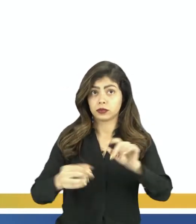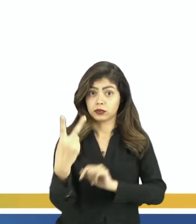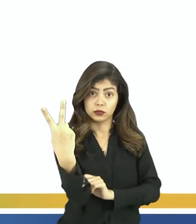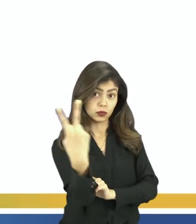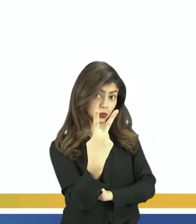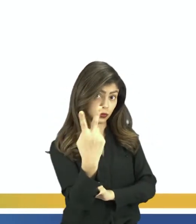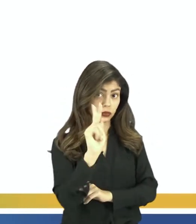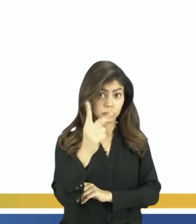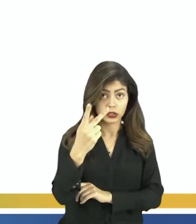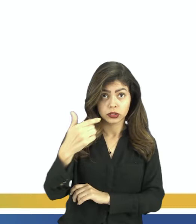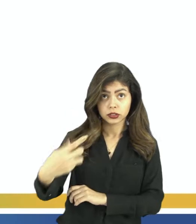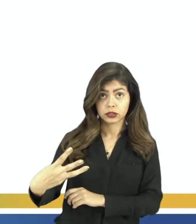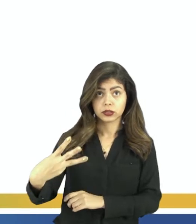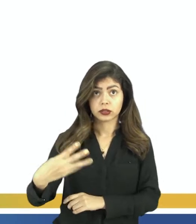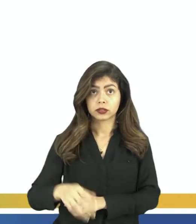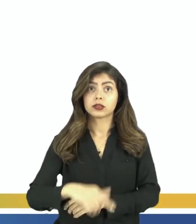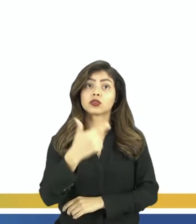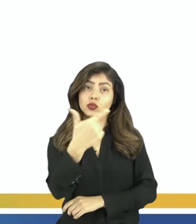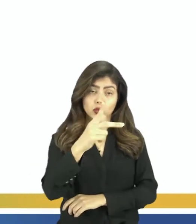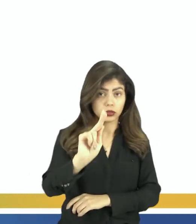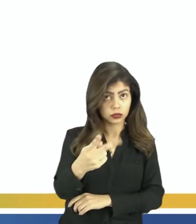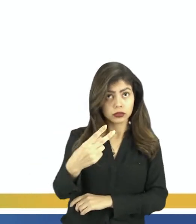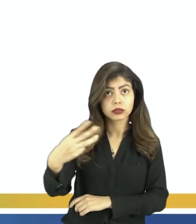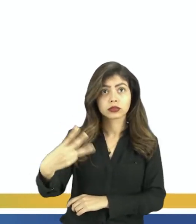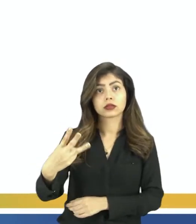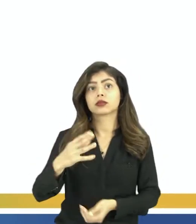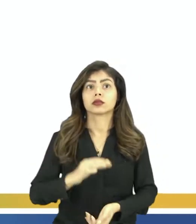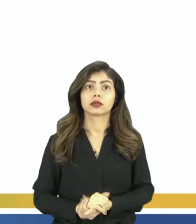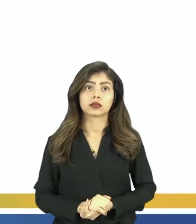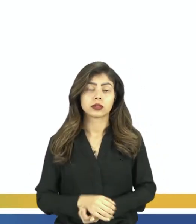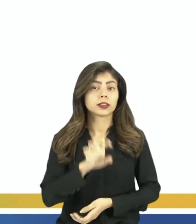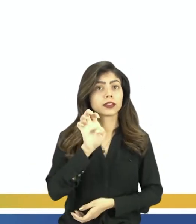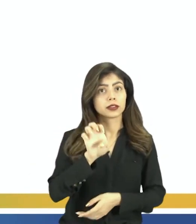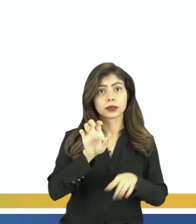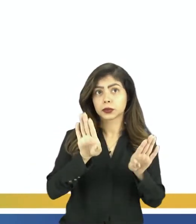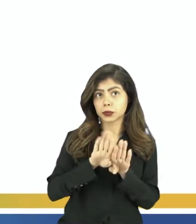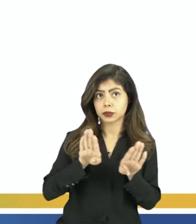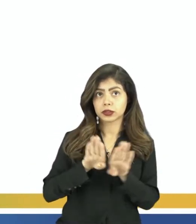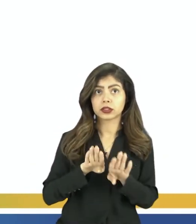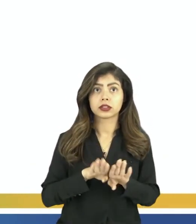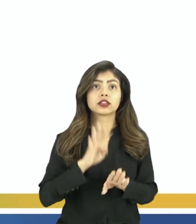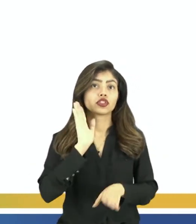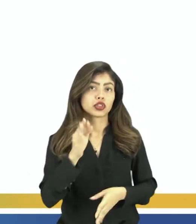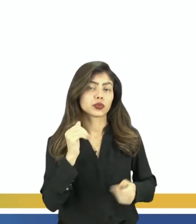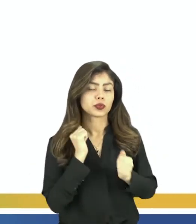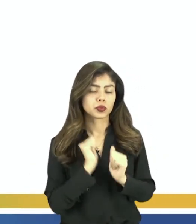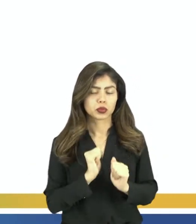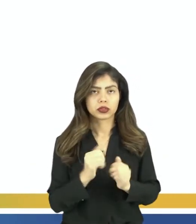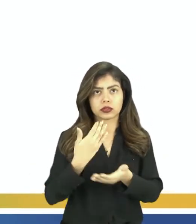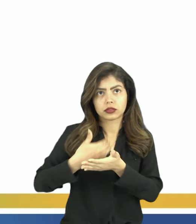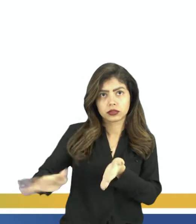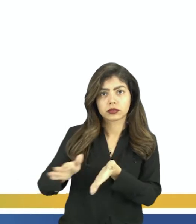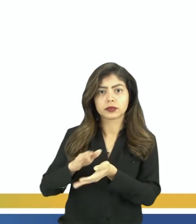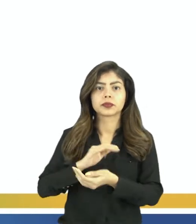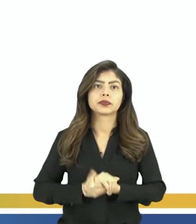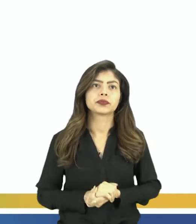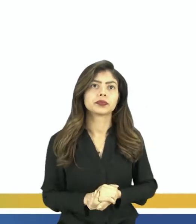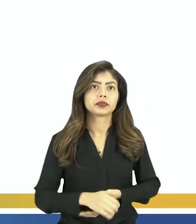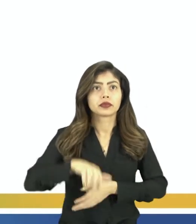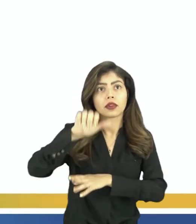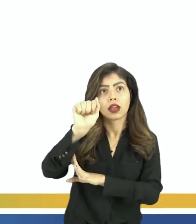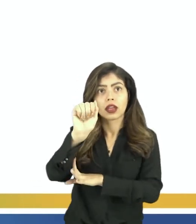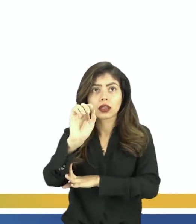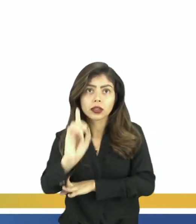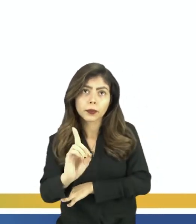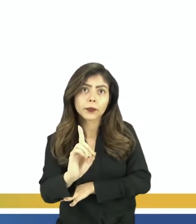2 hidrônios. Na letra C também. E na letra E. Então, aqui a gente já pode descartar letra A e a letra